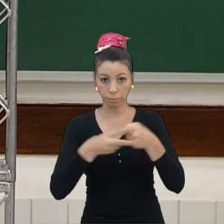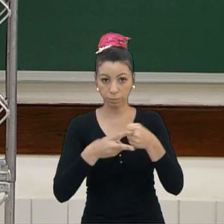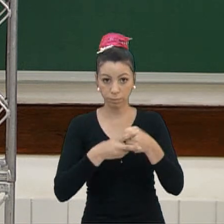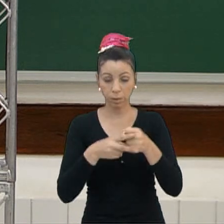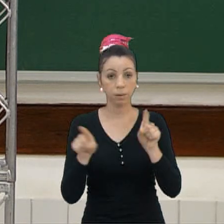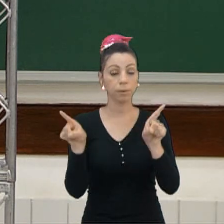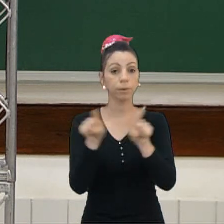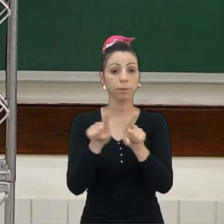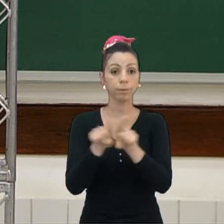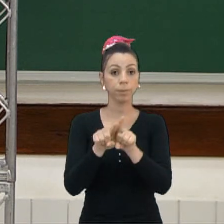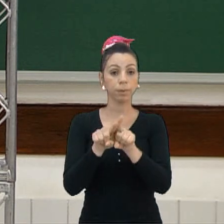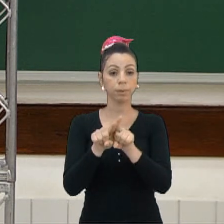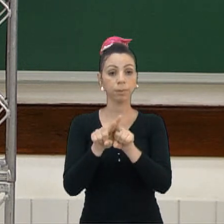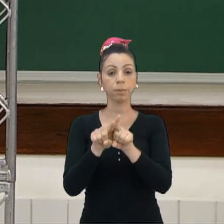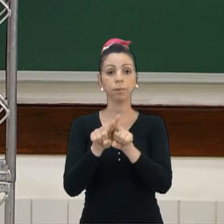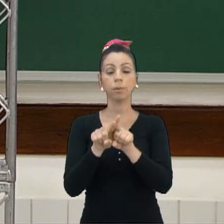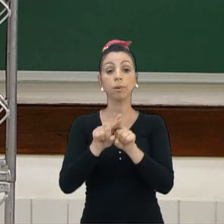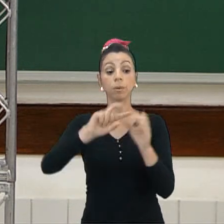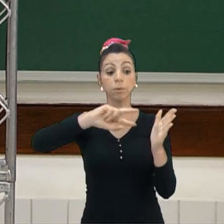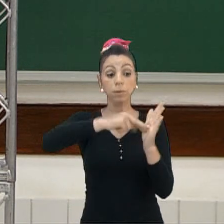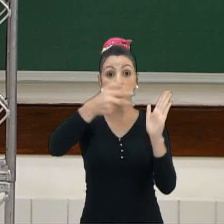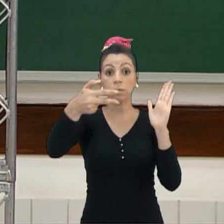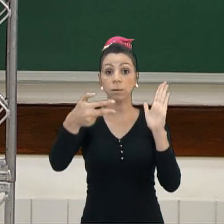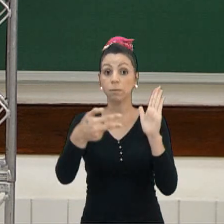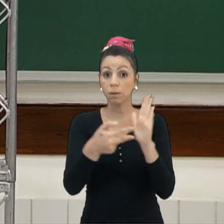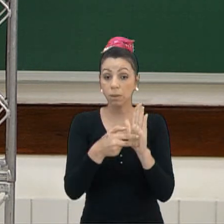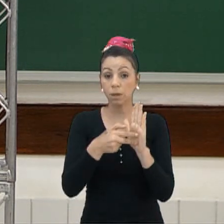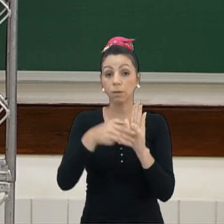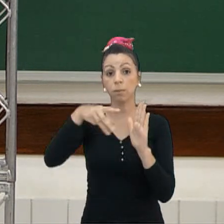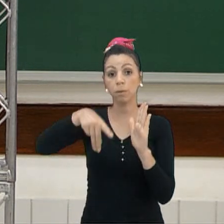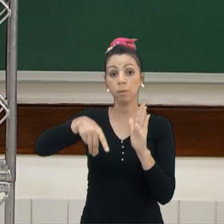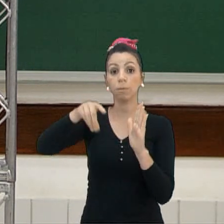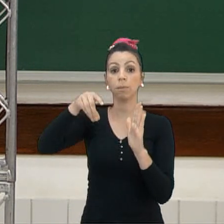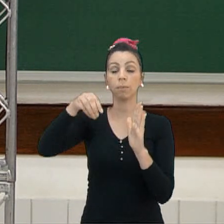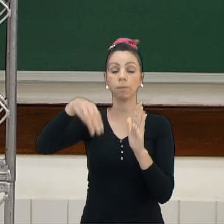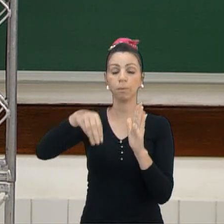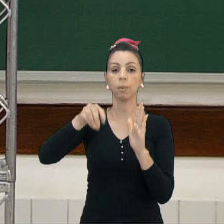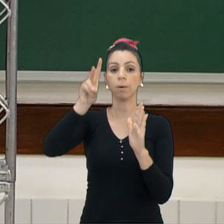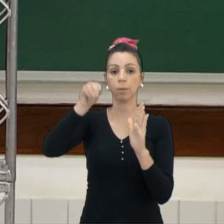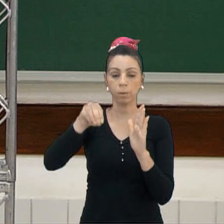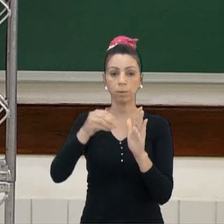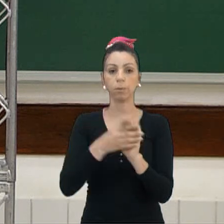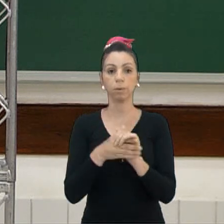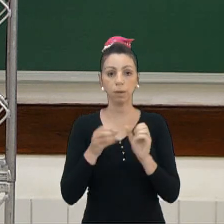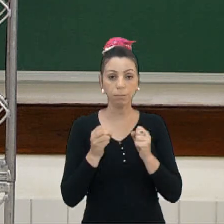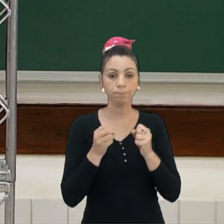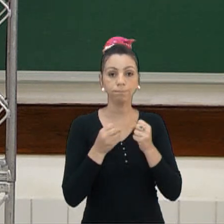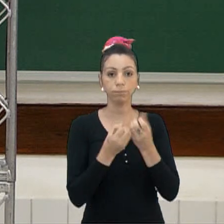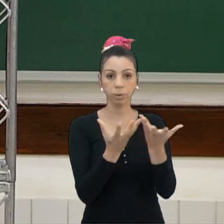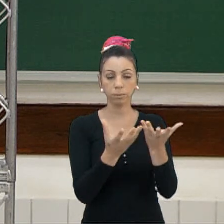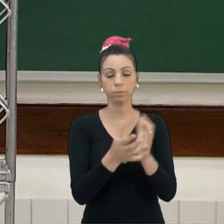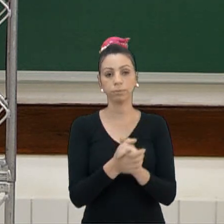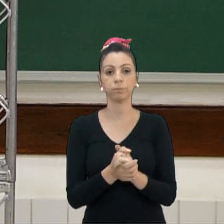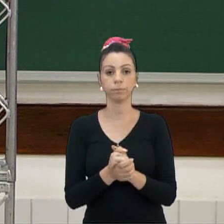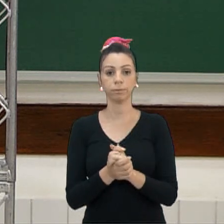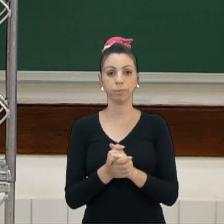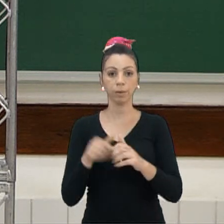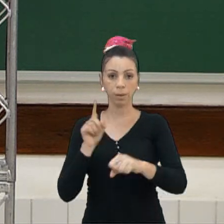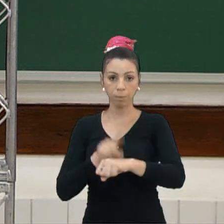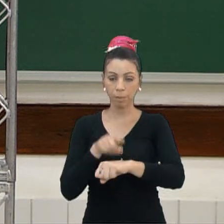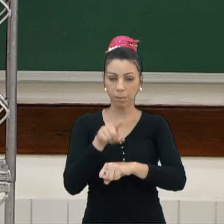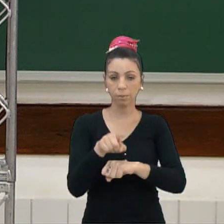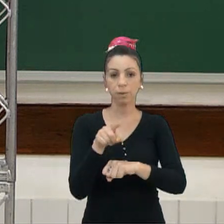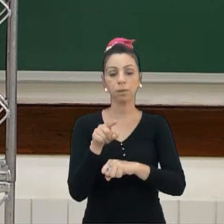e qual é o sentido que esse modo verbal está transmitindo, ok? Um tempinho para vocês pensarem